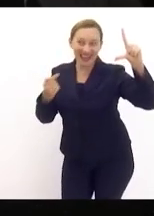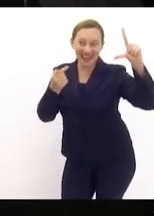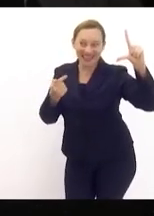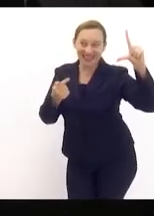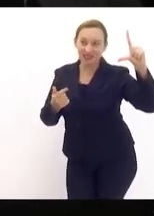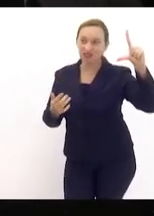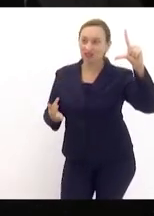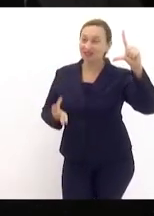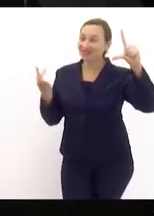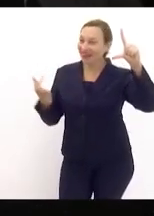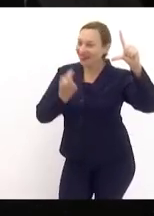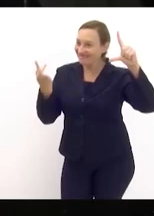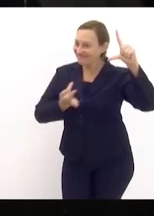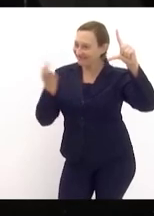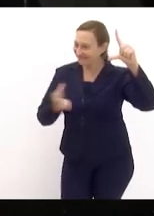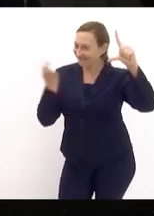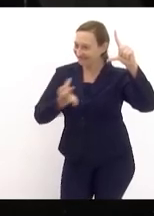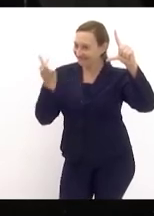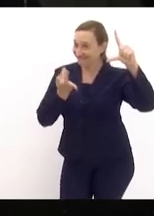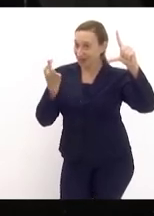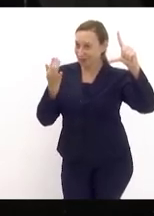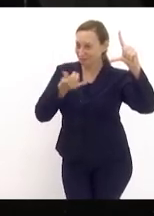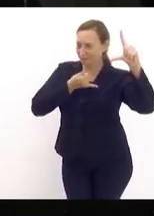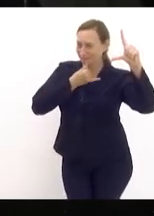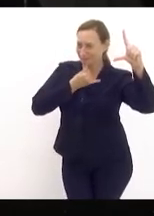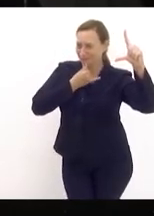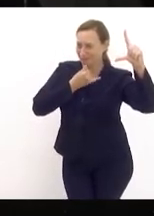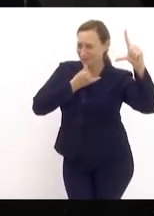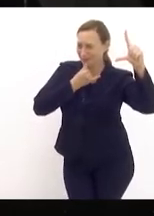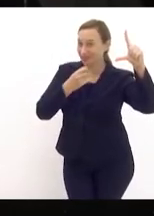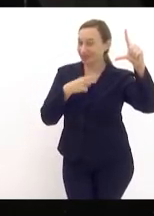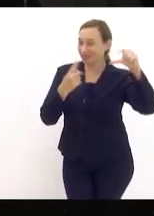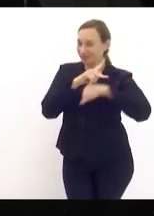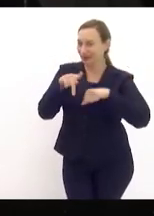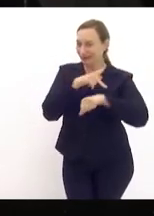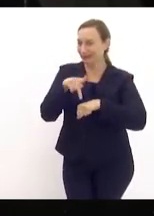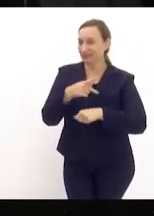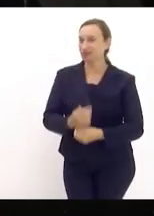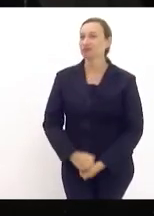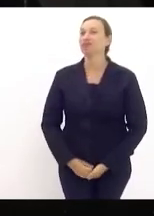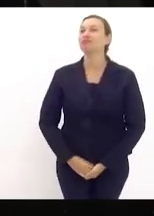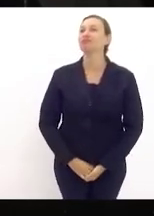que está por vir de ruim no nosso país. Muito obrigado, Tia Ju.